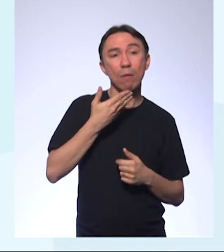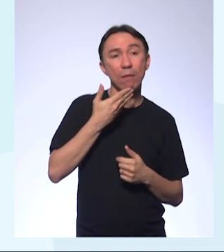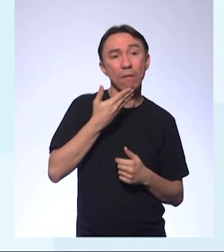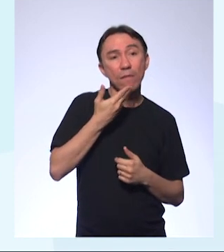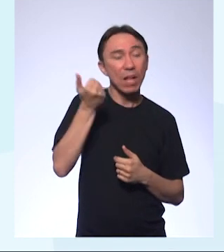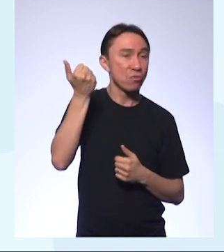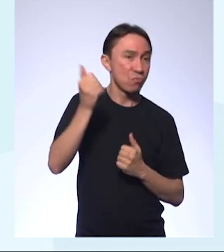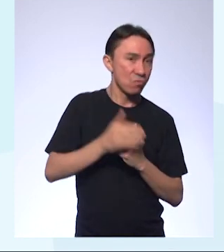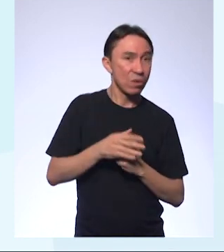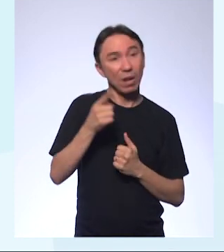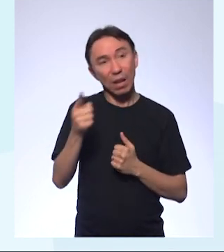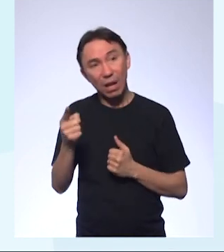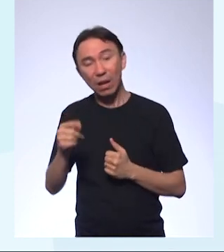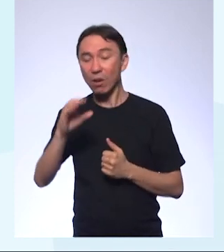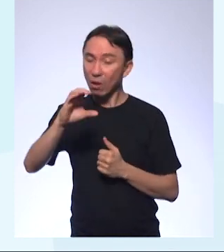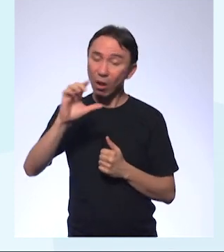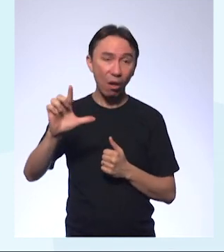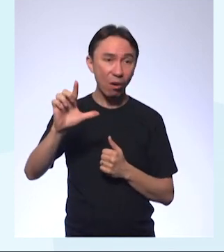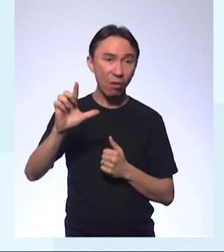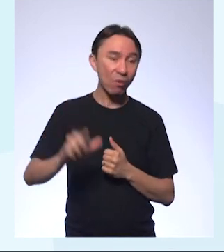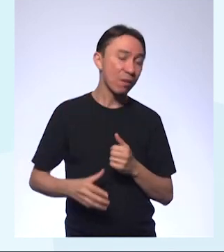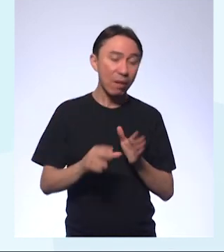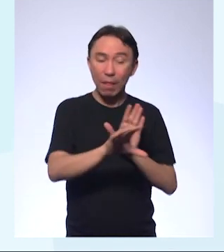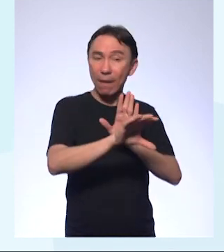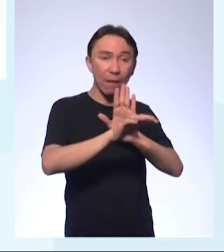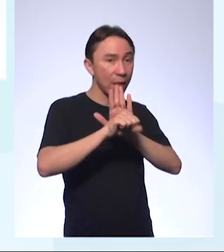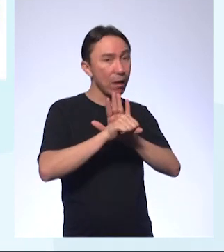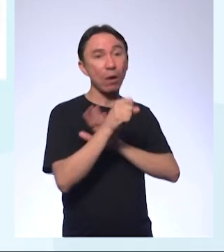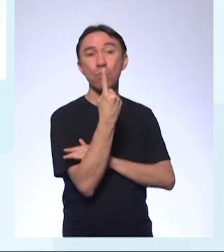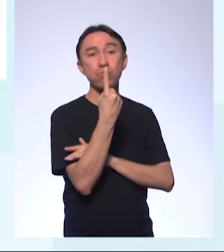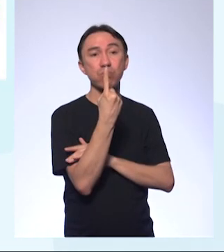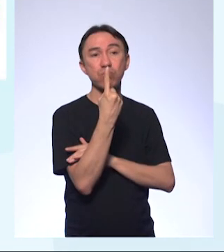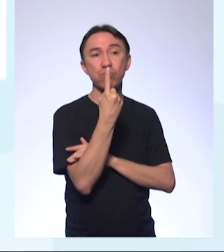ganhar um elétron só. Pode continuar.